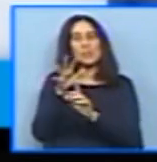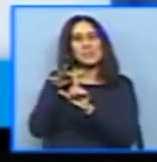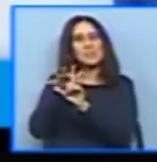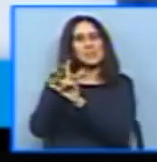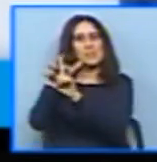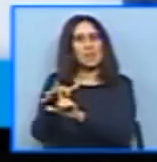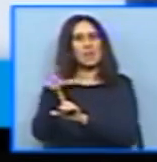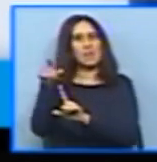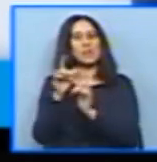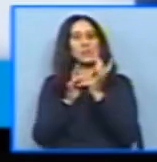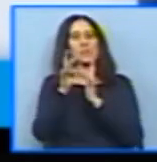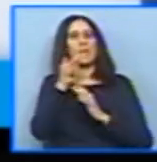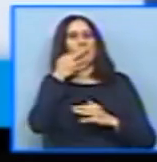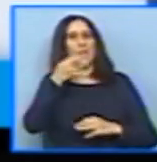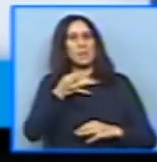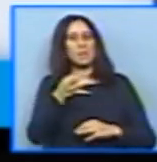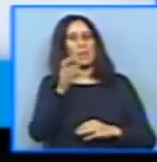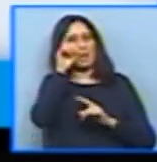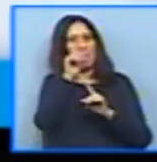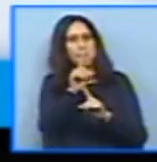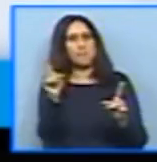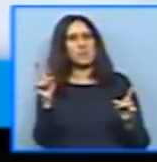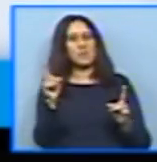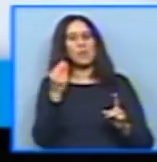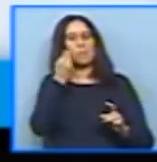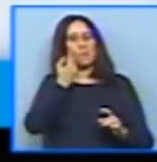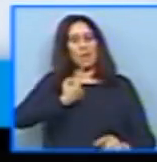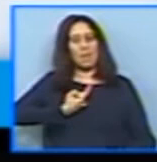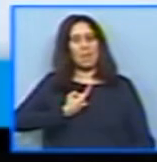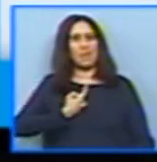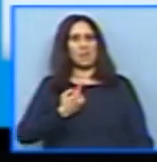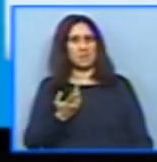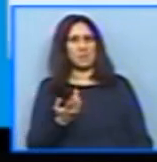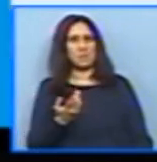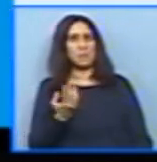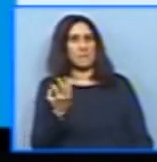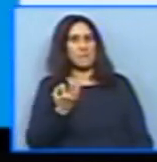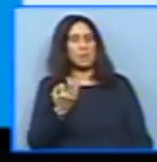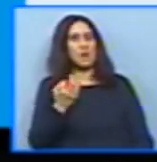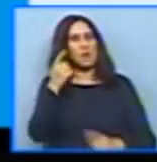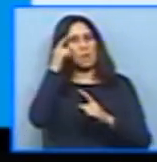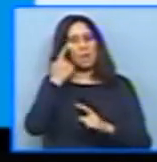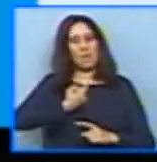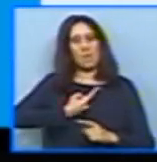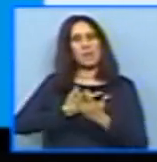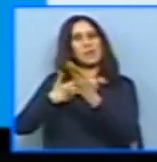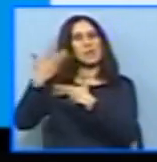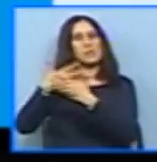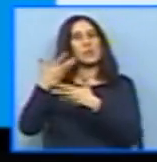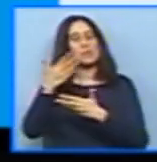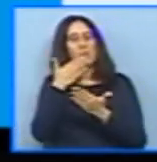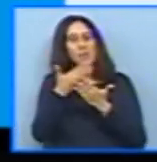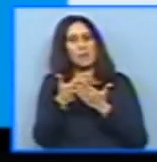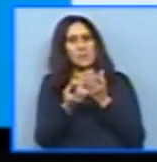Deus de Jesus Cristo, têm aqui também um indicativo de como ser. E a proposta é ser também relação e relação que